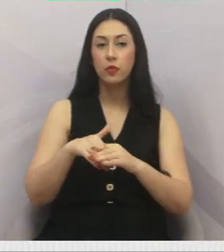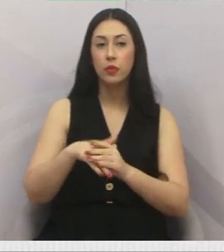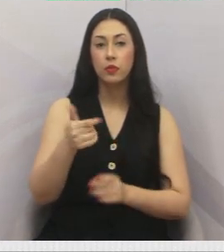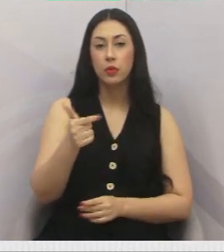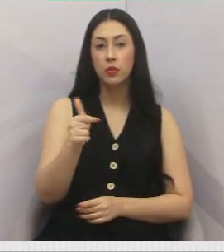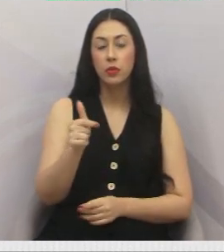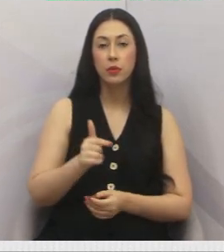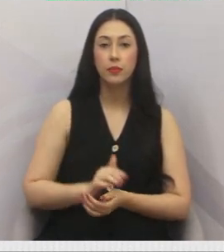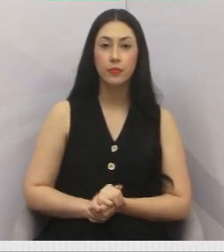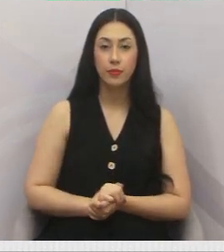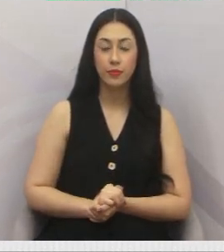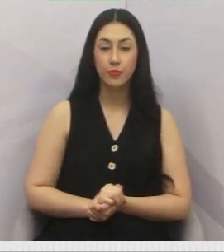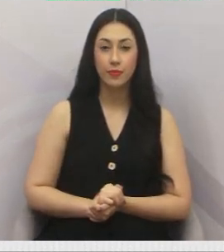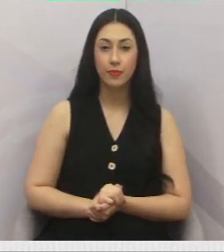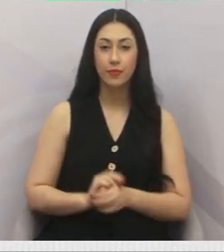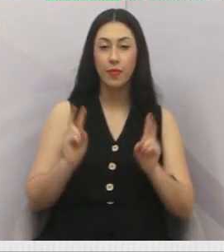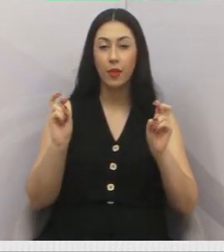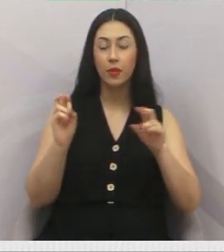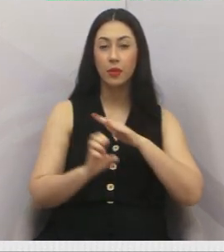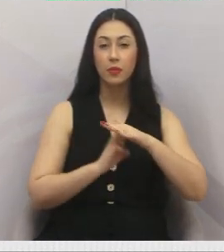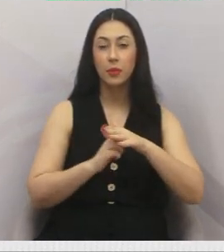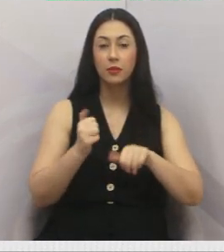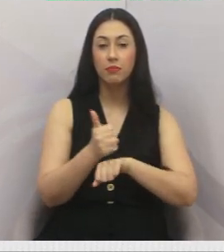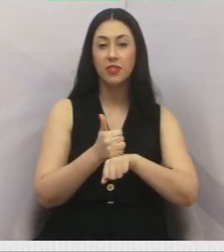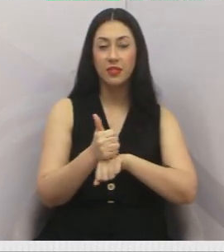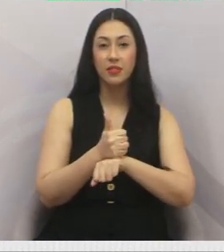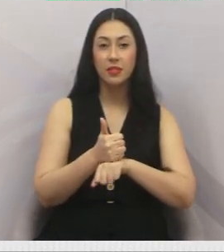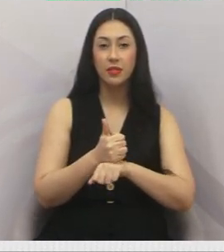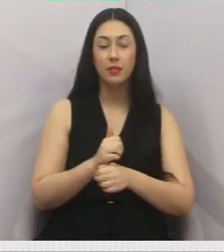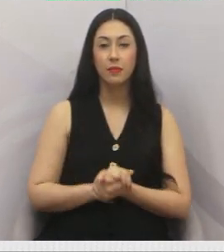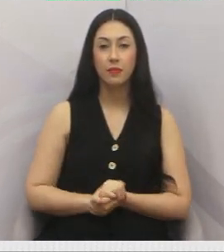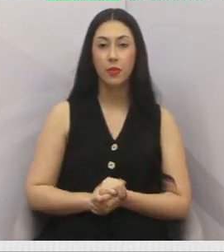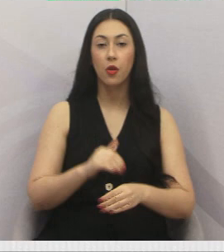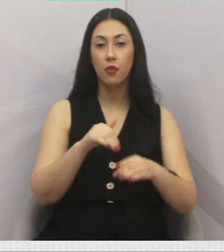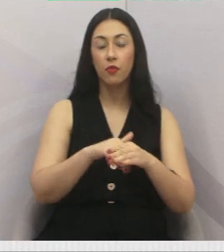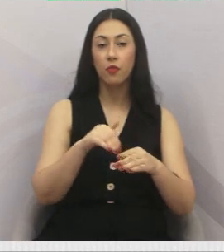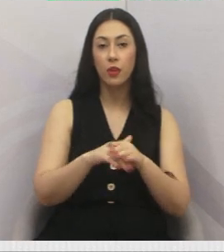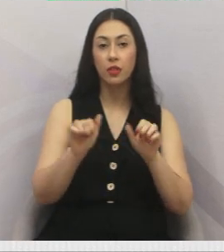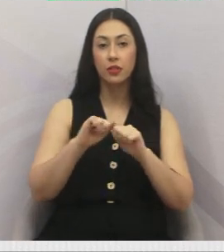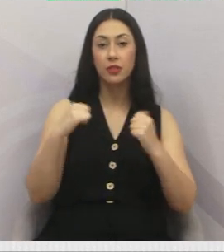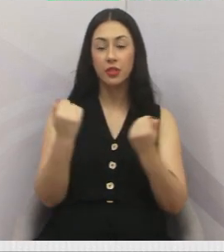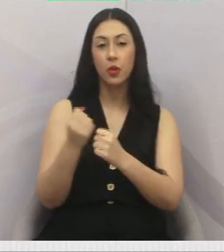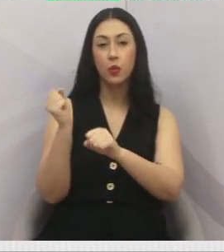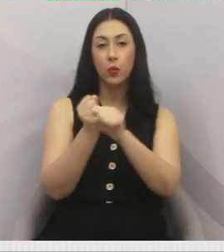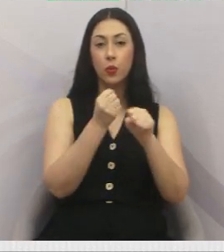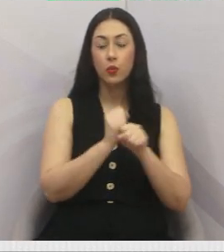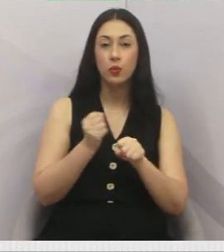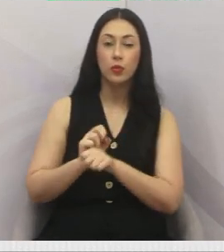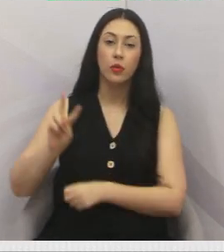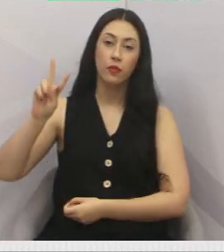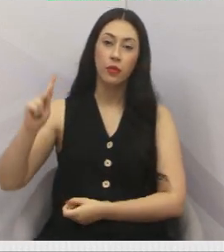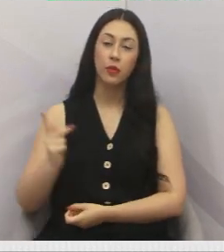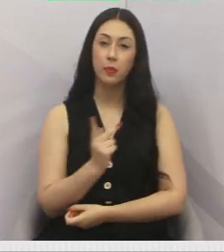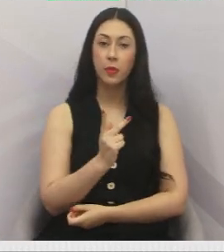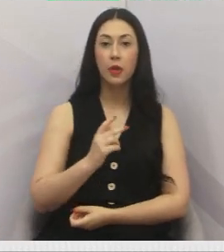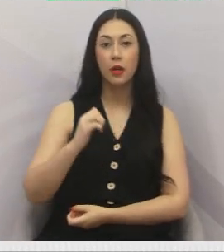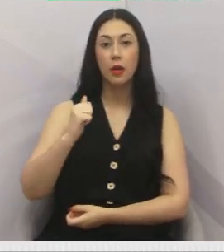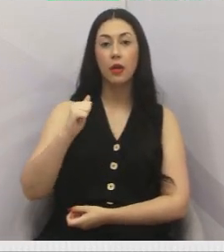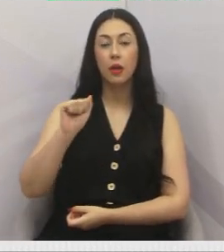branco. Segmento Empresas e ou Entidades Profissionais, um voto Associação das Construtoras do Vale do Paraíba, a